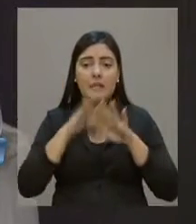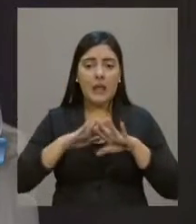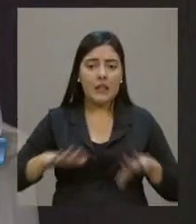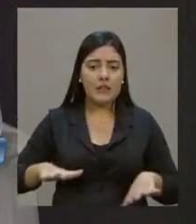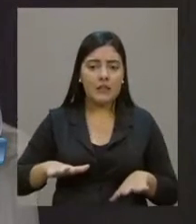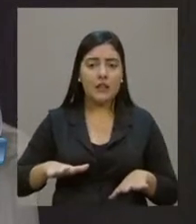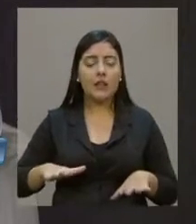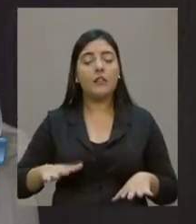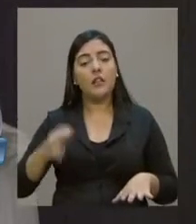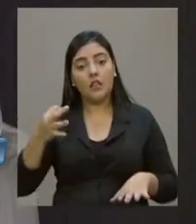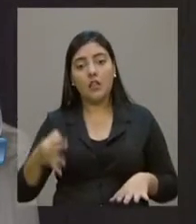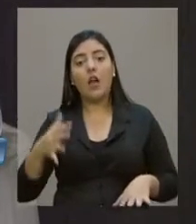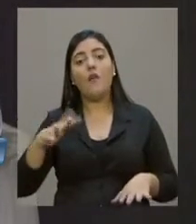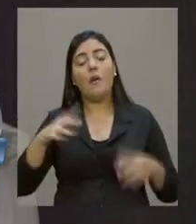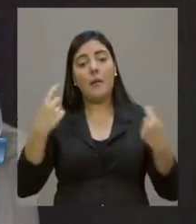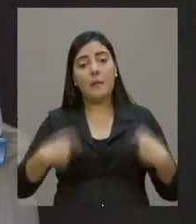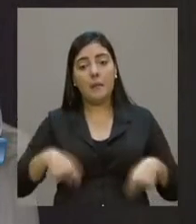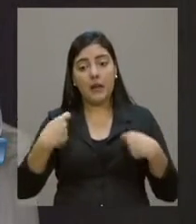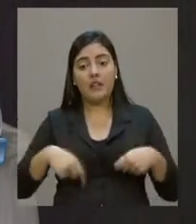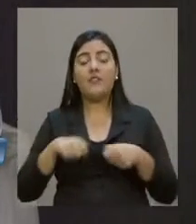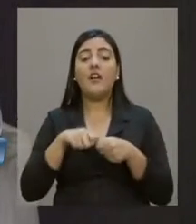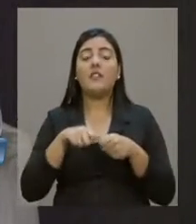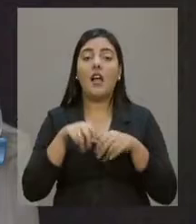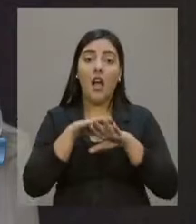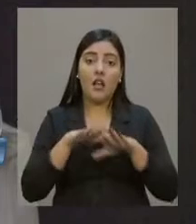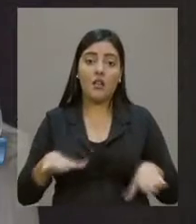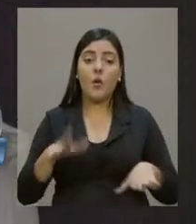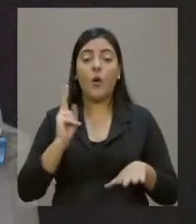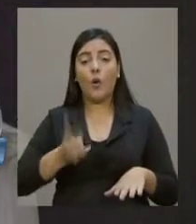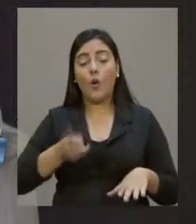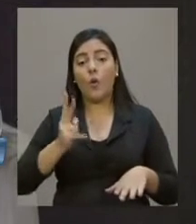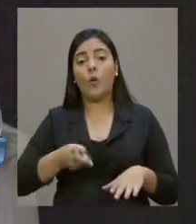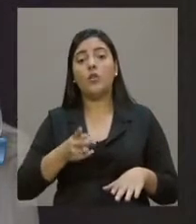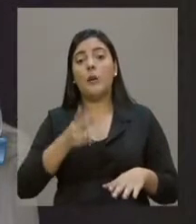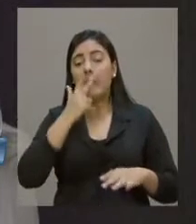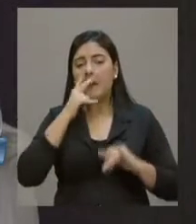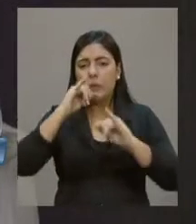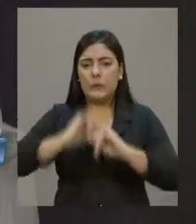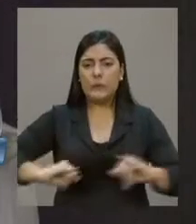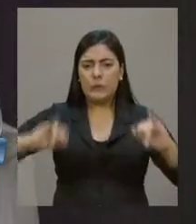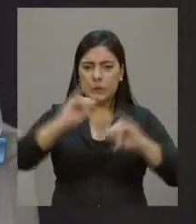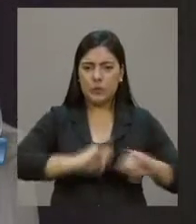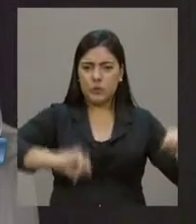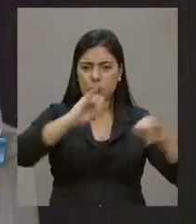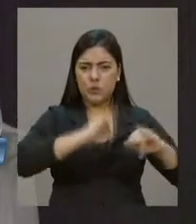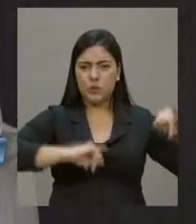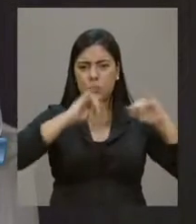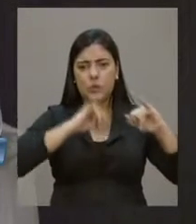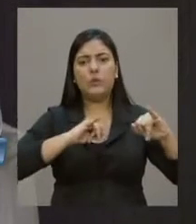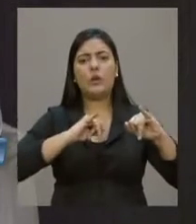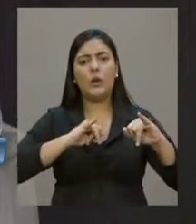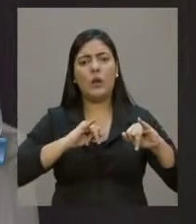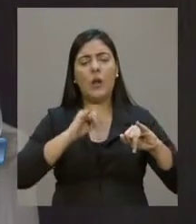talvez ele até pense assim, ele precisa fazer isso para manter acesa a polêmica conservadora que o levou